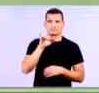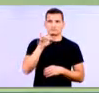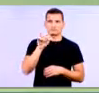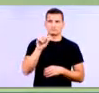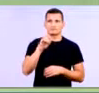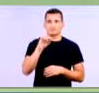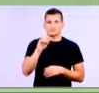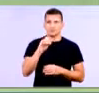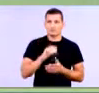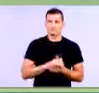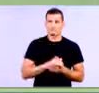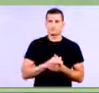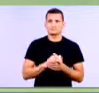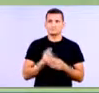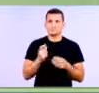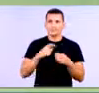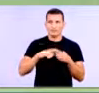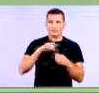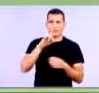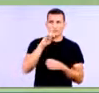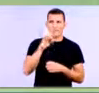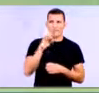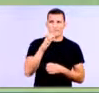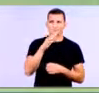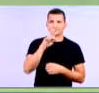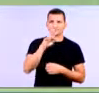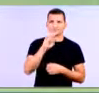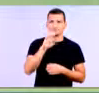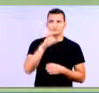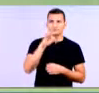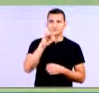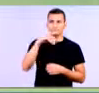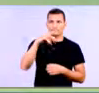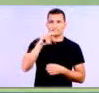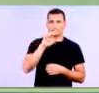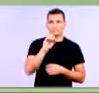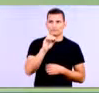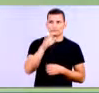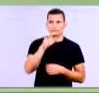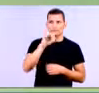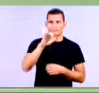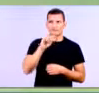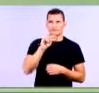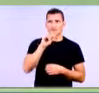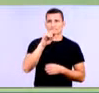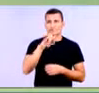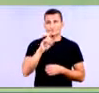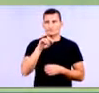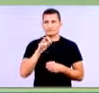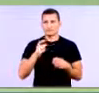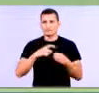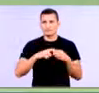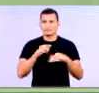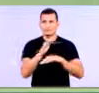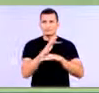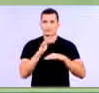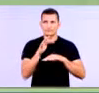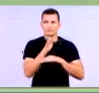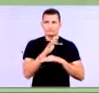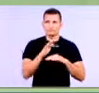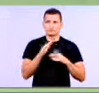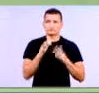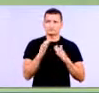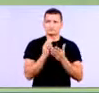Acordo de reciprocidade propõe a aproximação e um acordo formal com empresas que